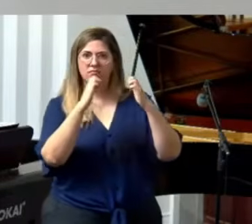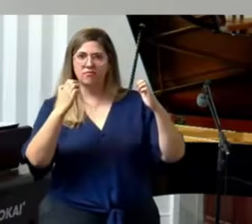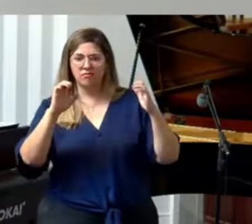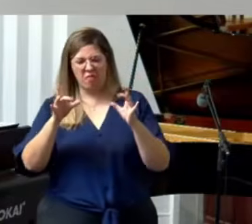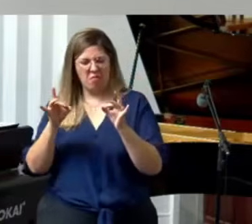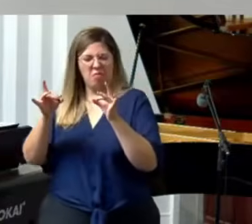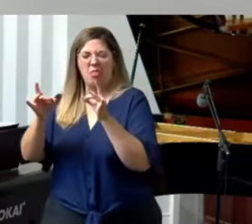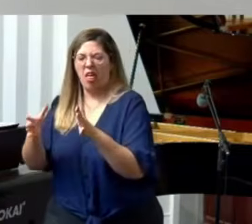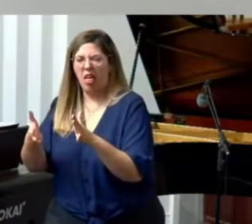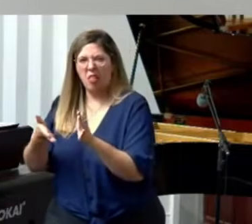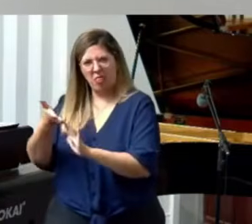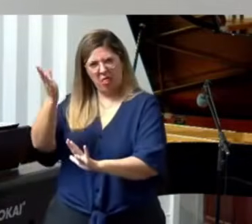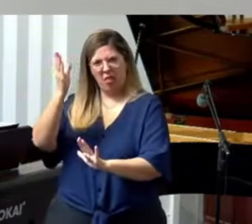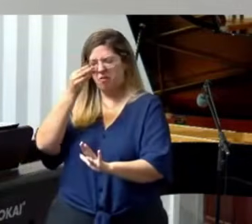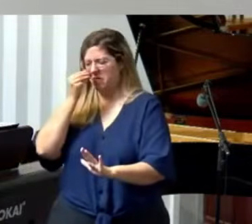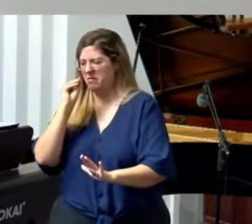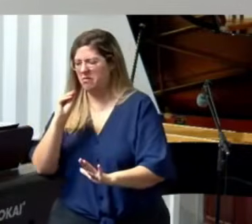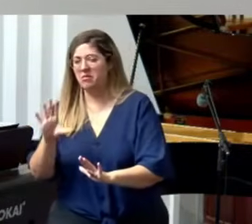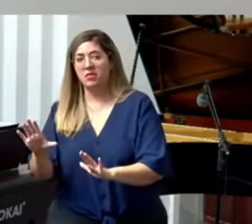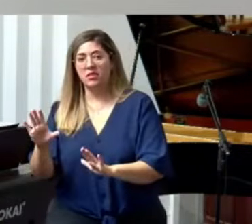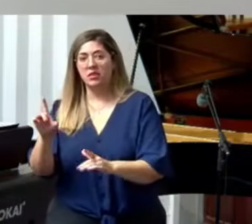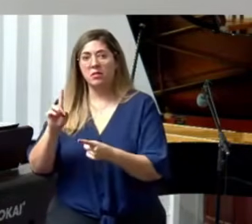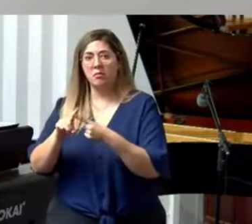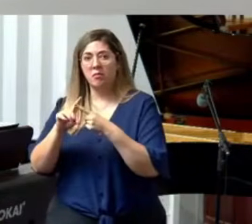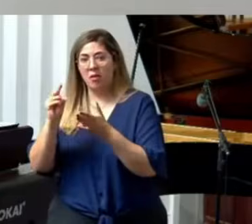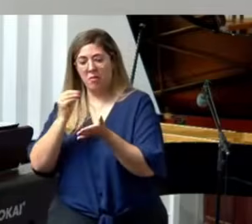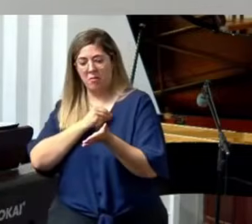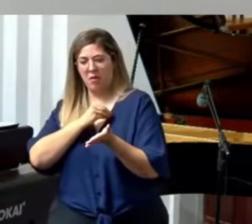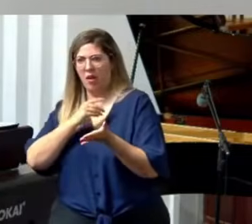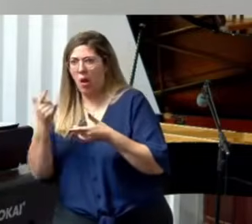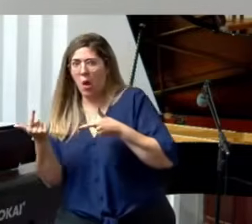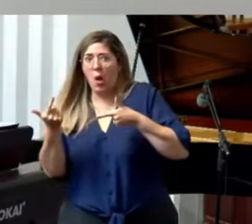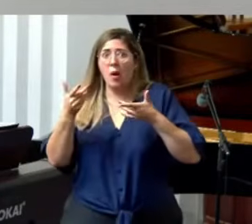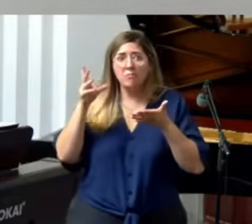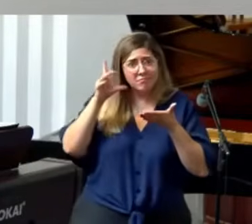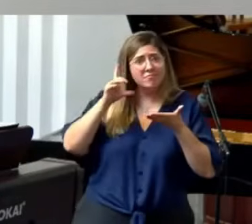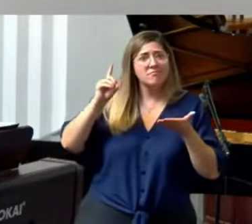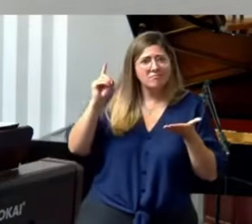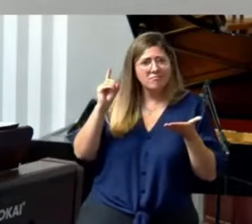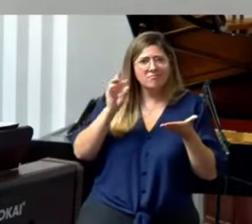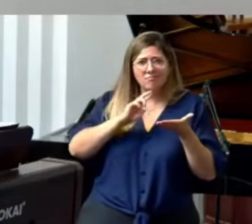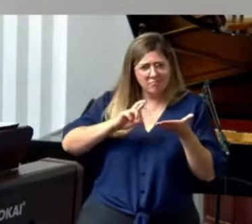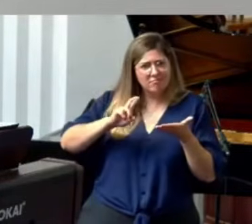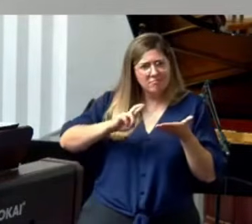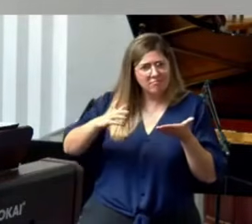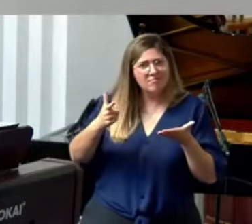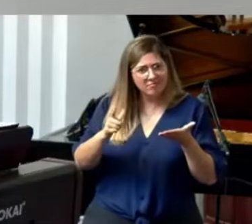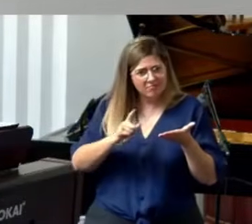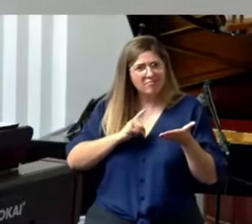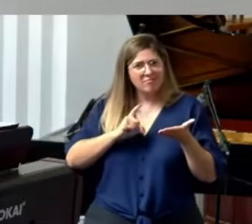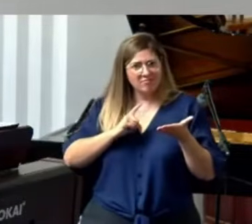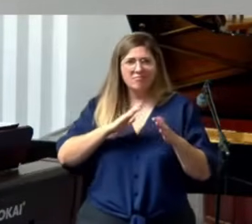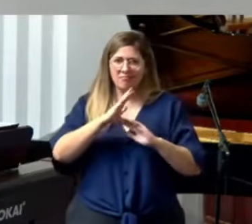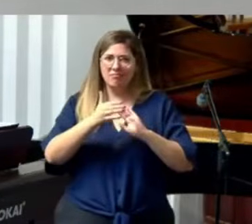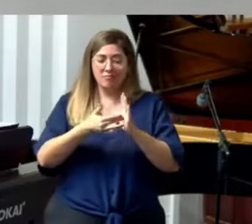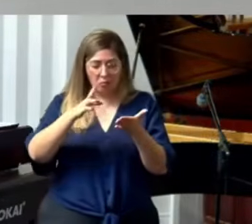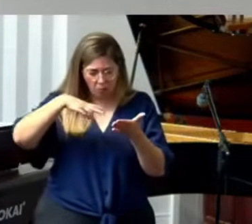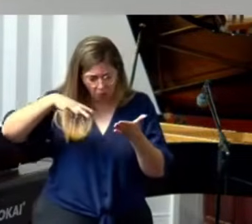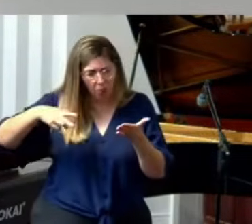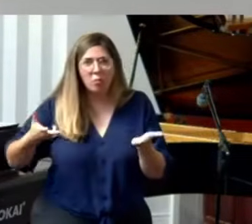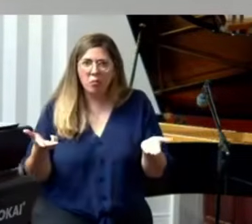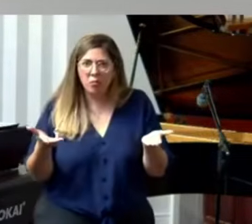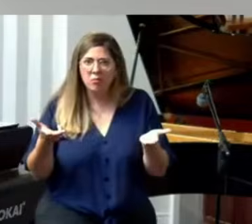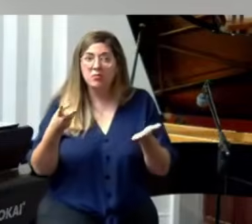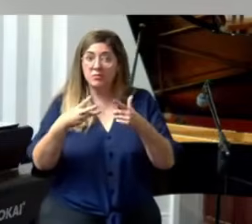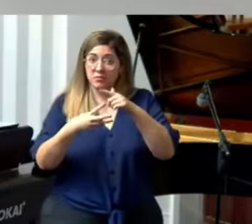Por quê? Porque ele pecou contra Deus. Há respostas muito óbvias que nós lemos nesses 3 versículos e conseguimos trazê-las